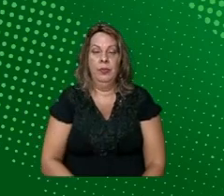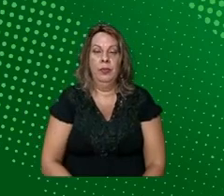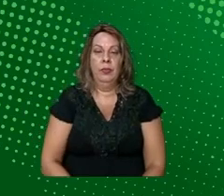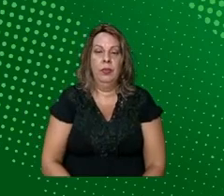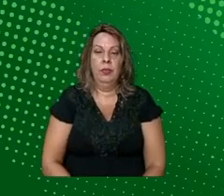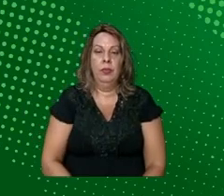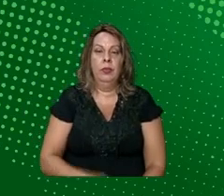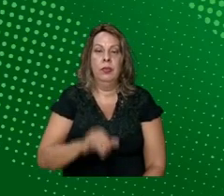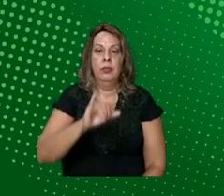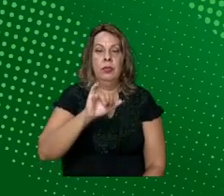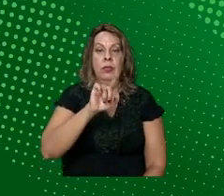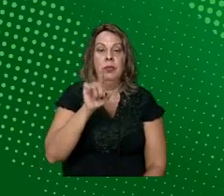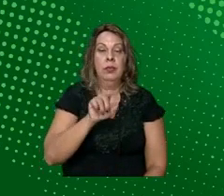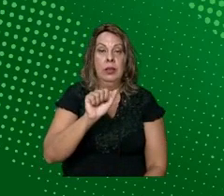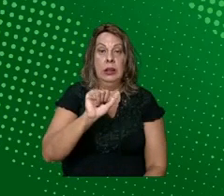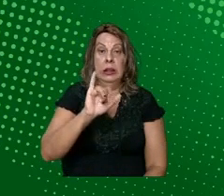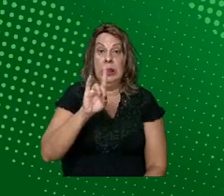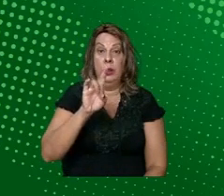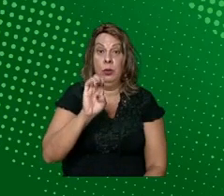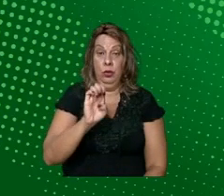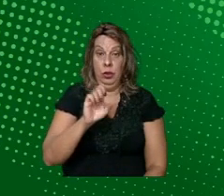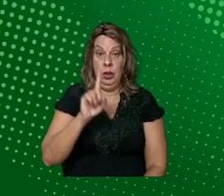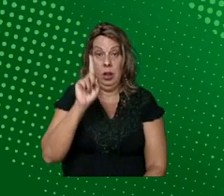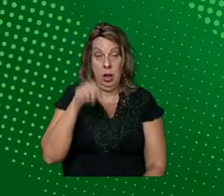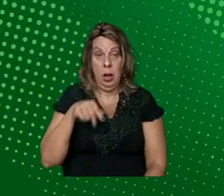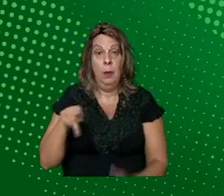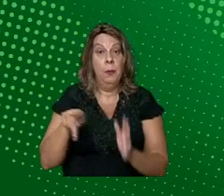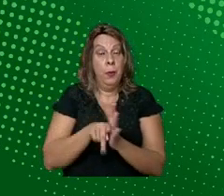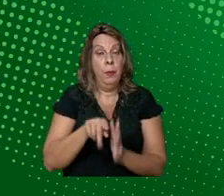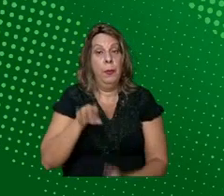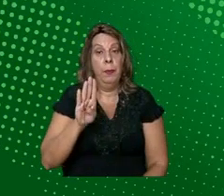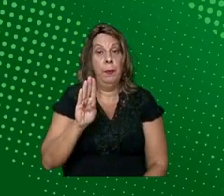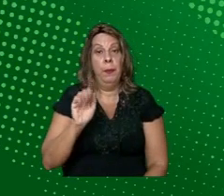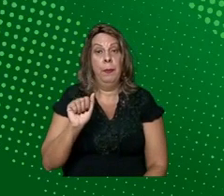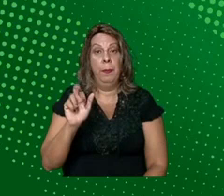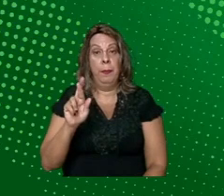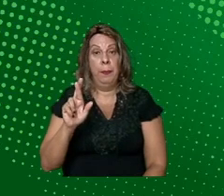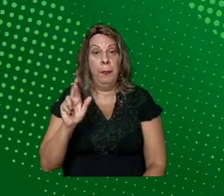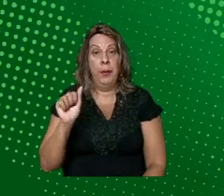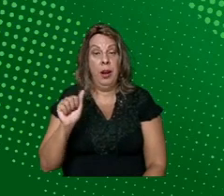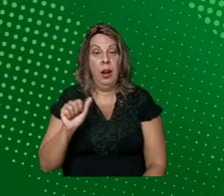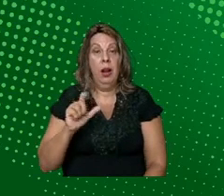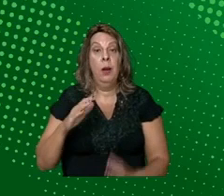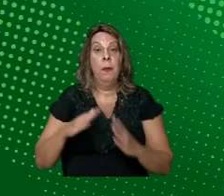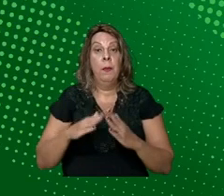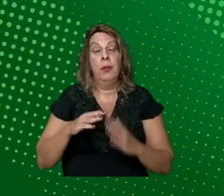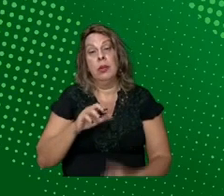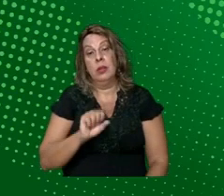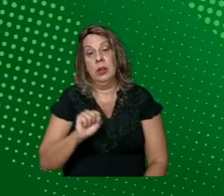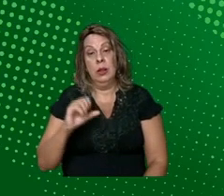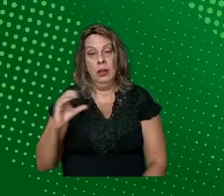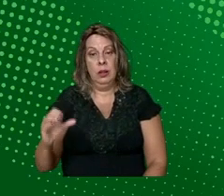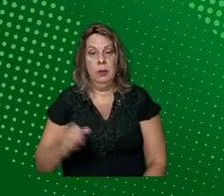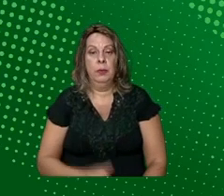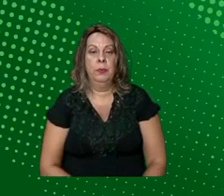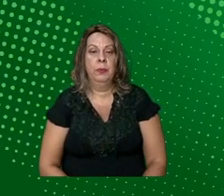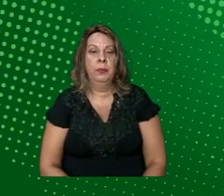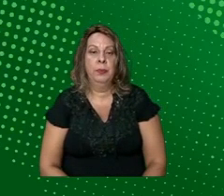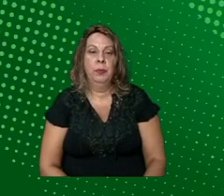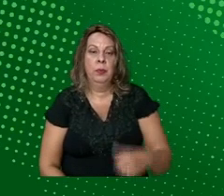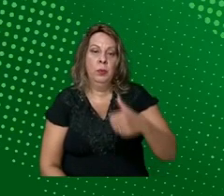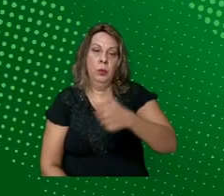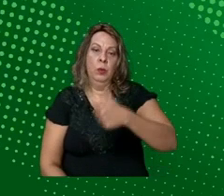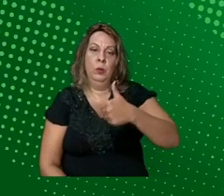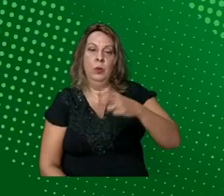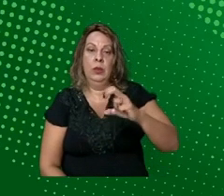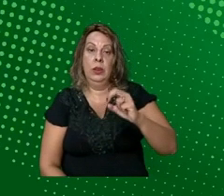de Mendonça de Souza da Barra, adquiriu aí com Maria da Penha, Regional Siqueira Campos, parabéns! Anuncio aqui